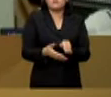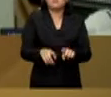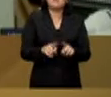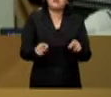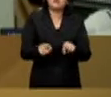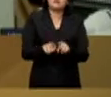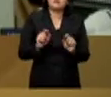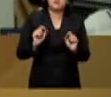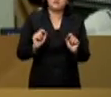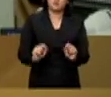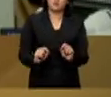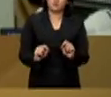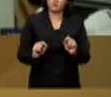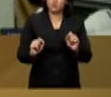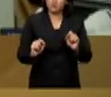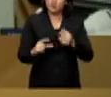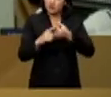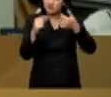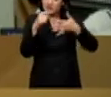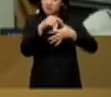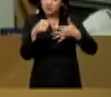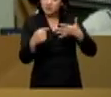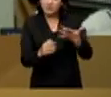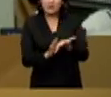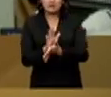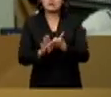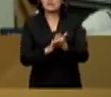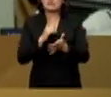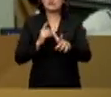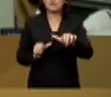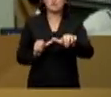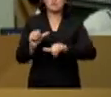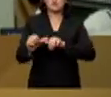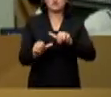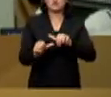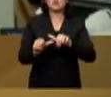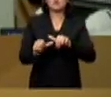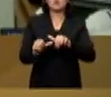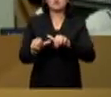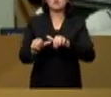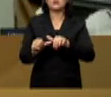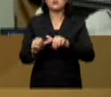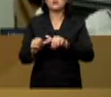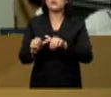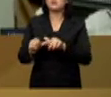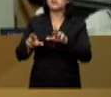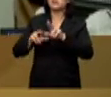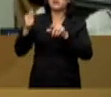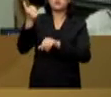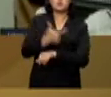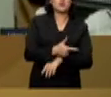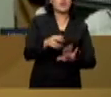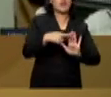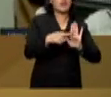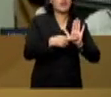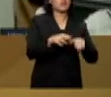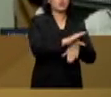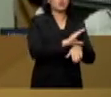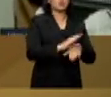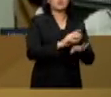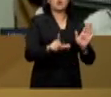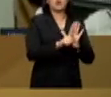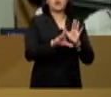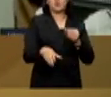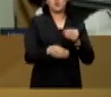em nada suas disposições avançam em relação ao regramento já contido tanto no texto constitucional quanto na Lei